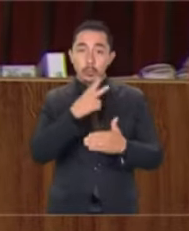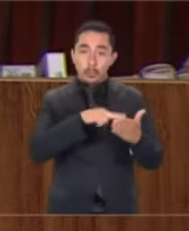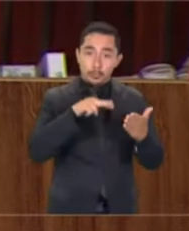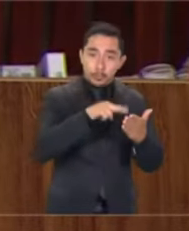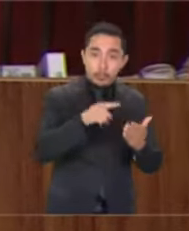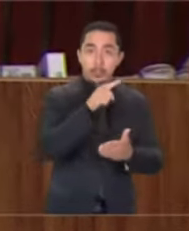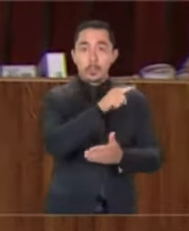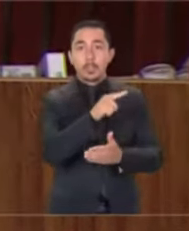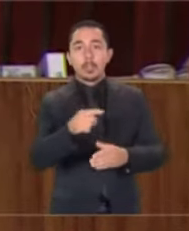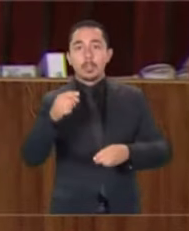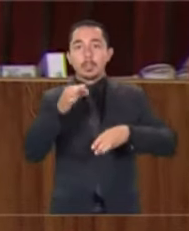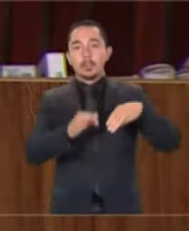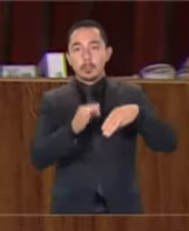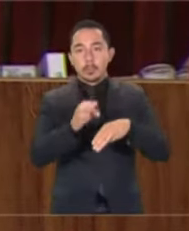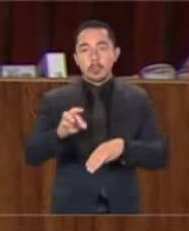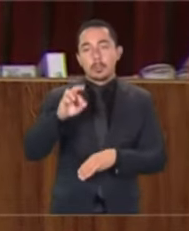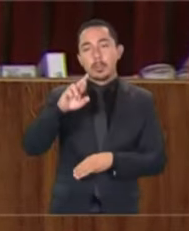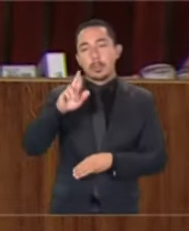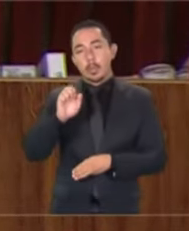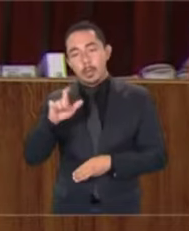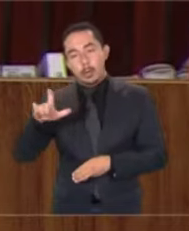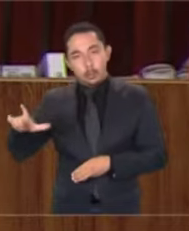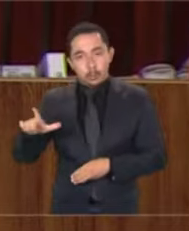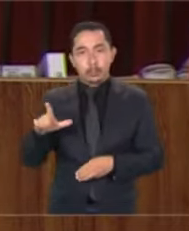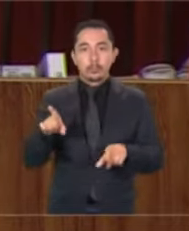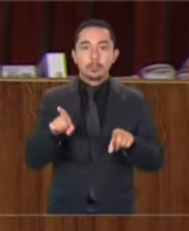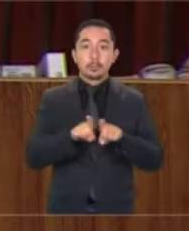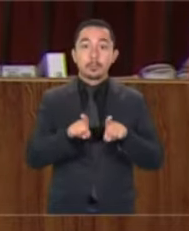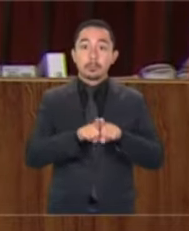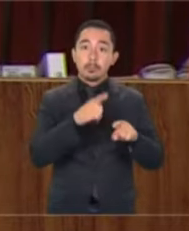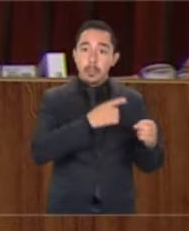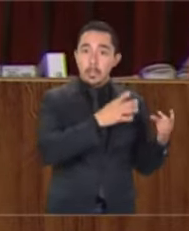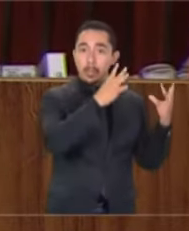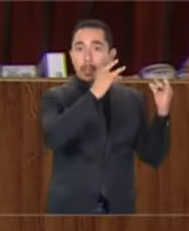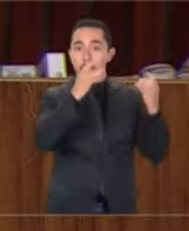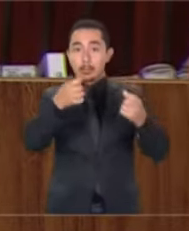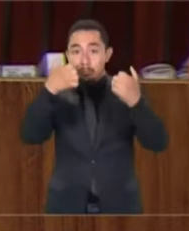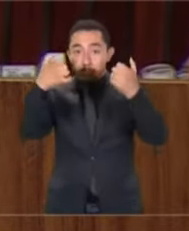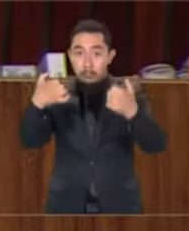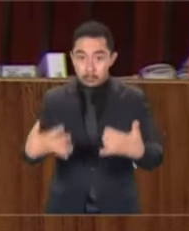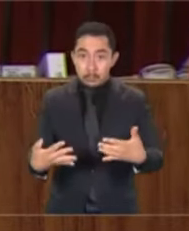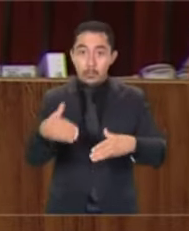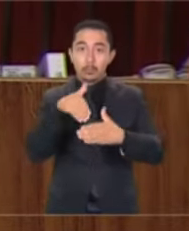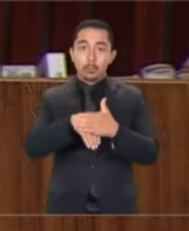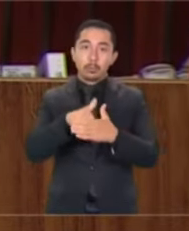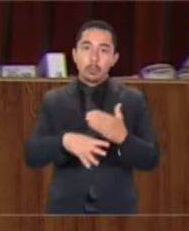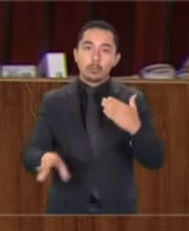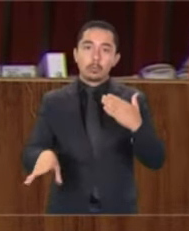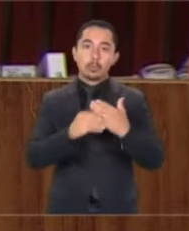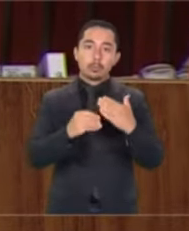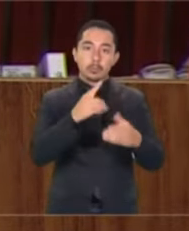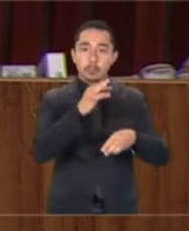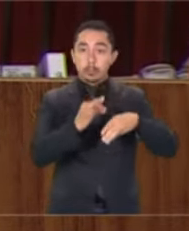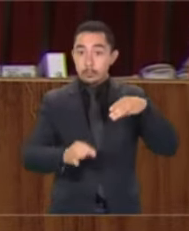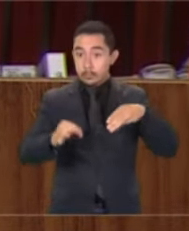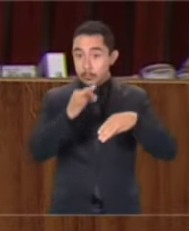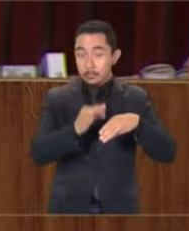Raul Araújo e também dos esclarecimentos trazidos no voto complementar pelo